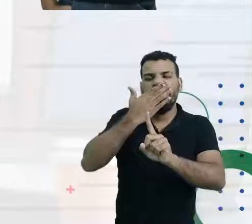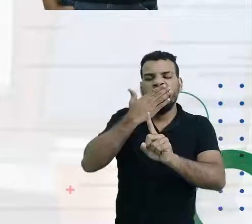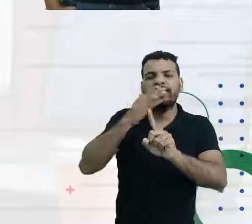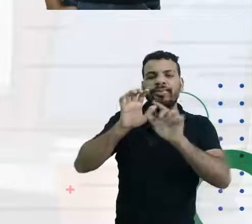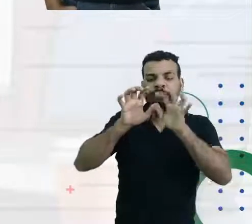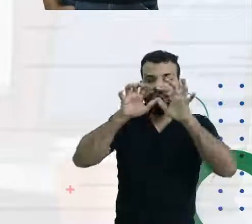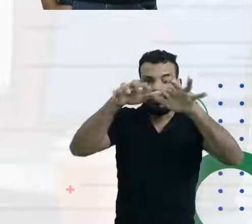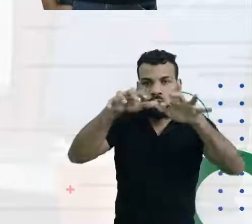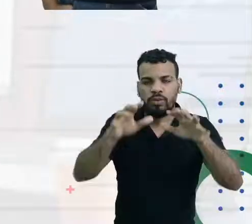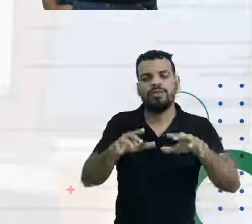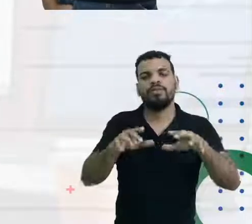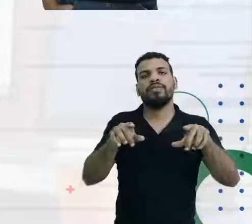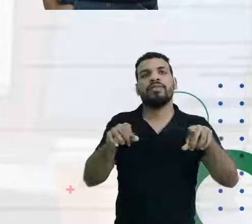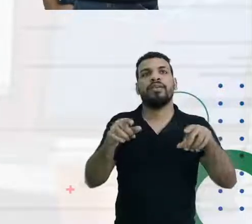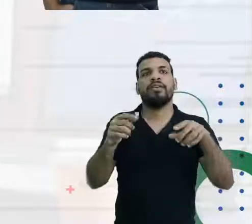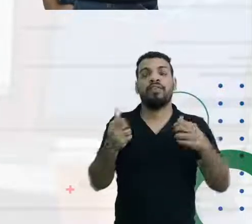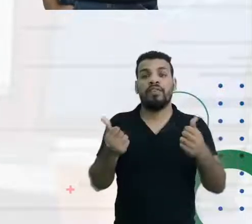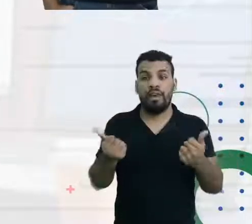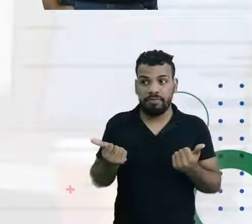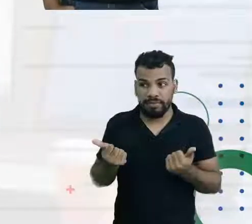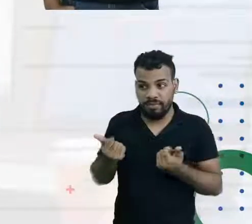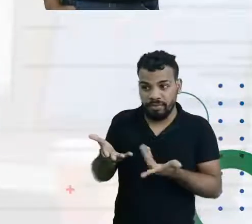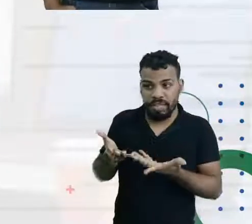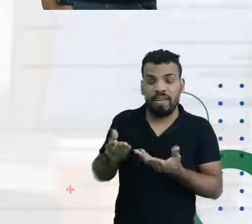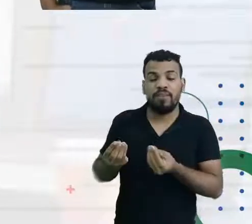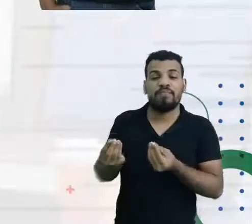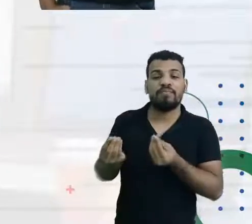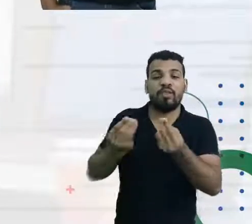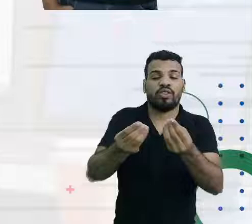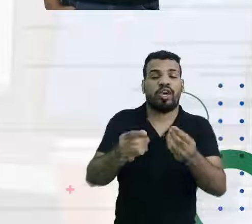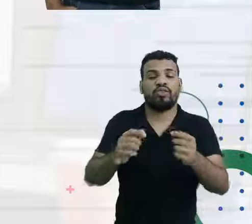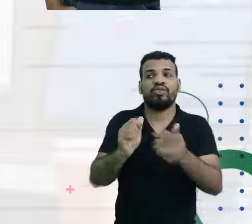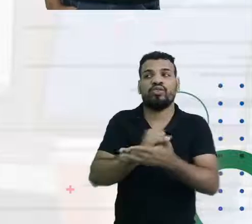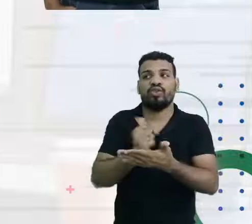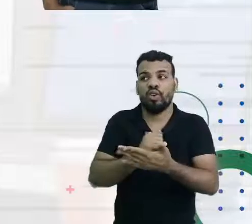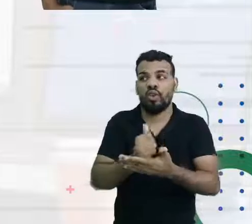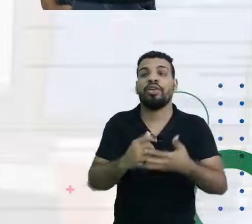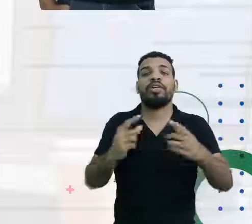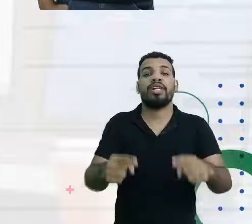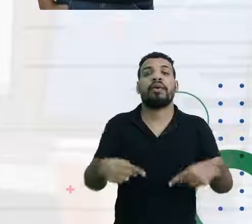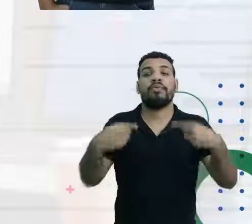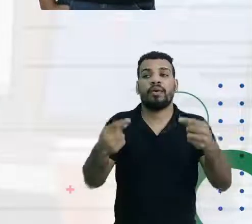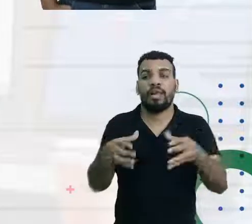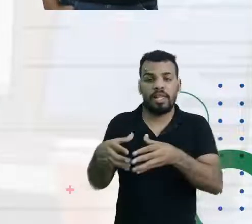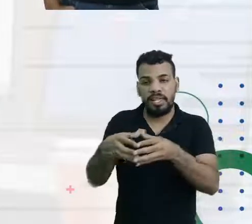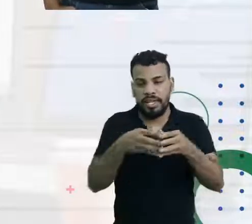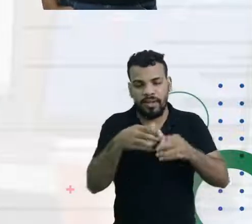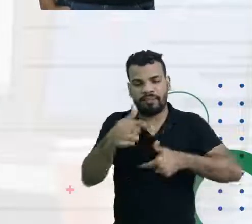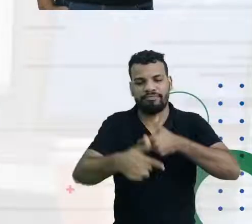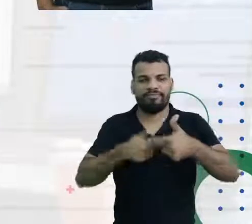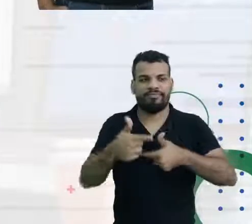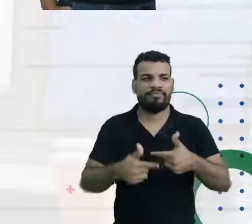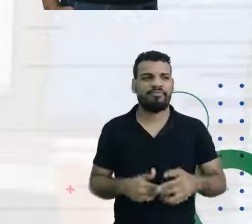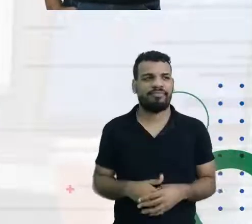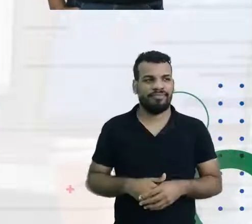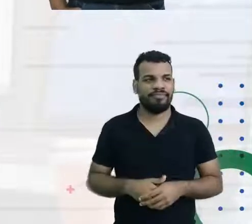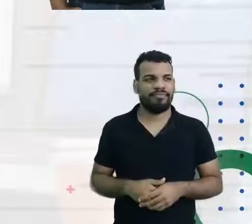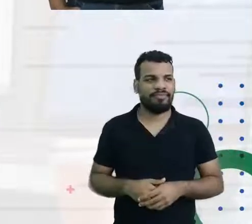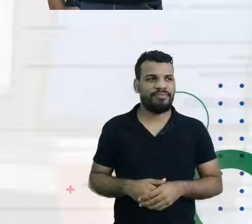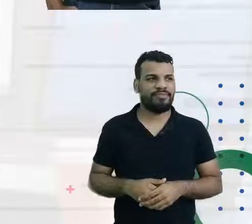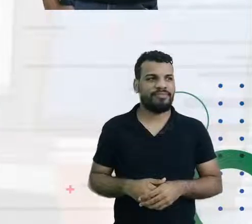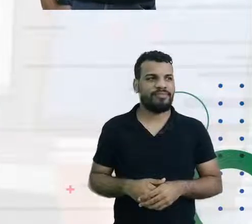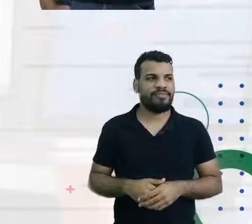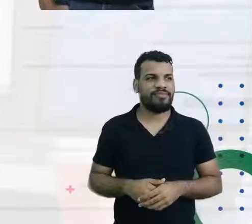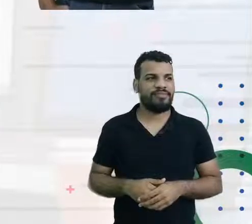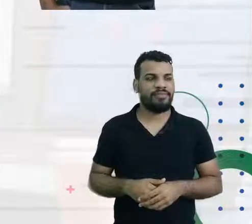vai dar vida àquilo, para a partir dali, todo o resto da equipe começar a trabalhar, né? É importante